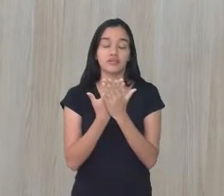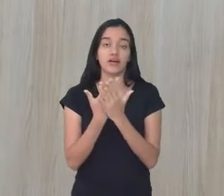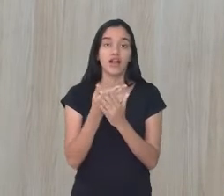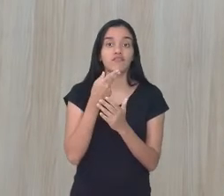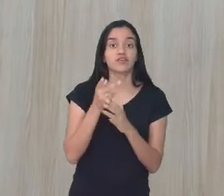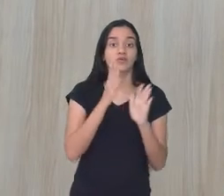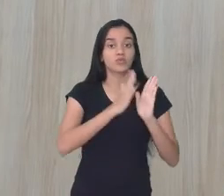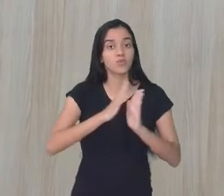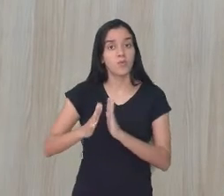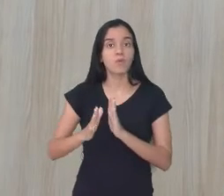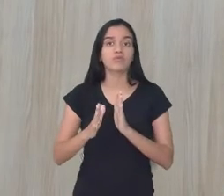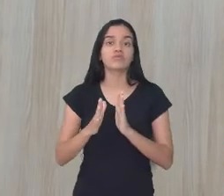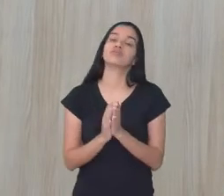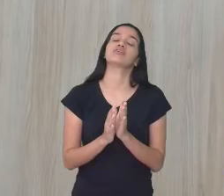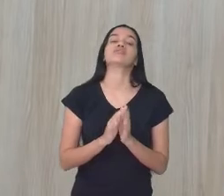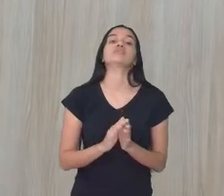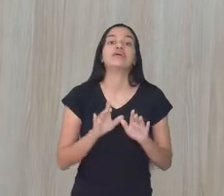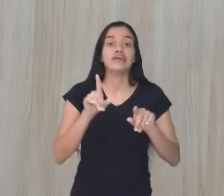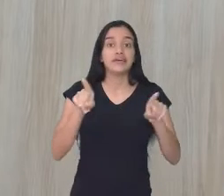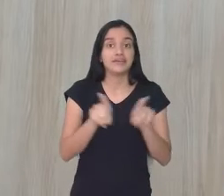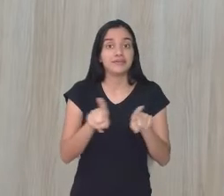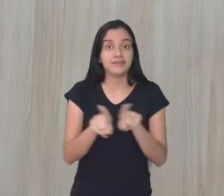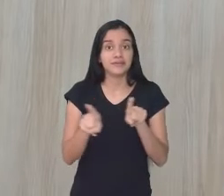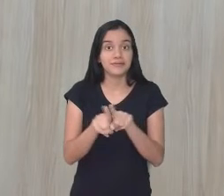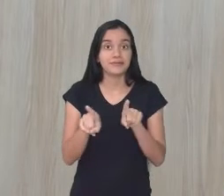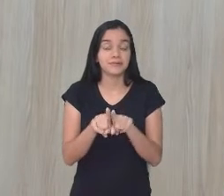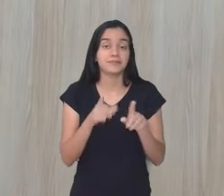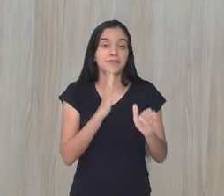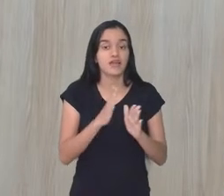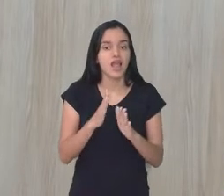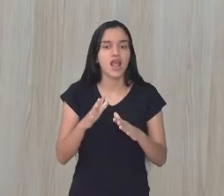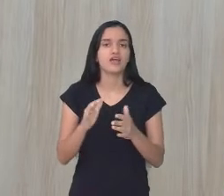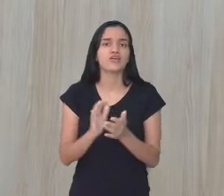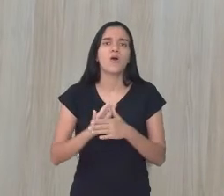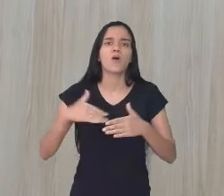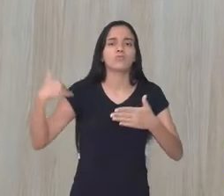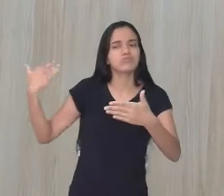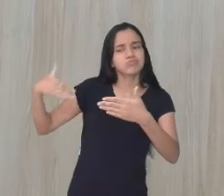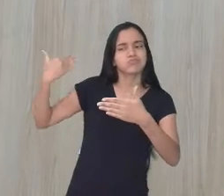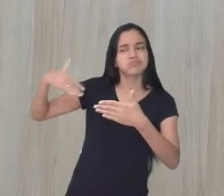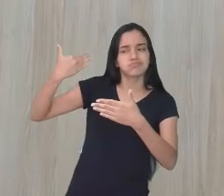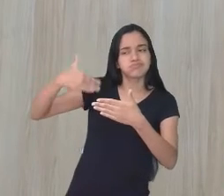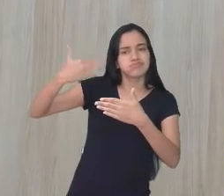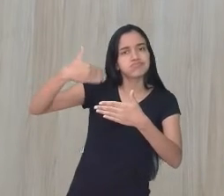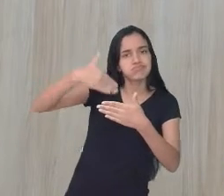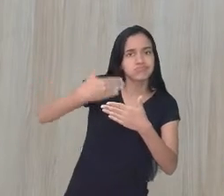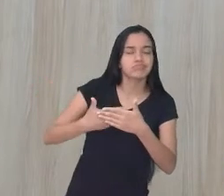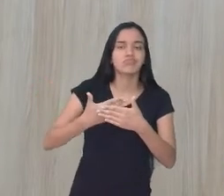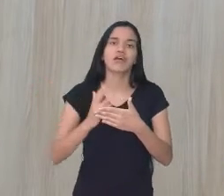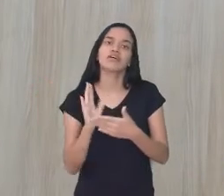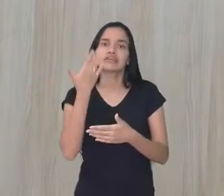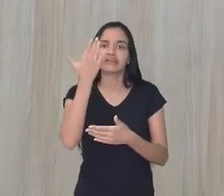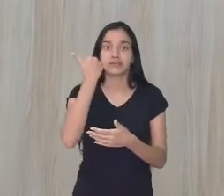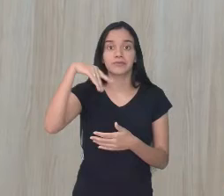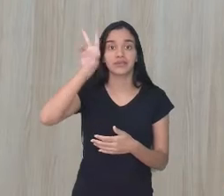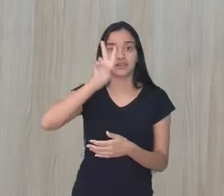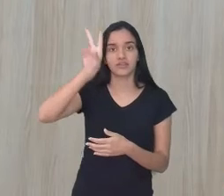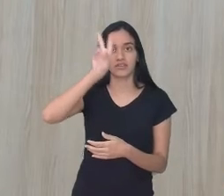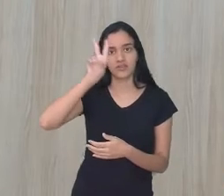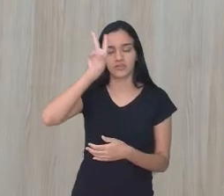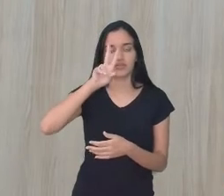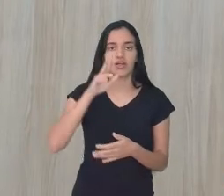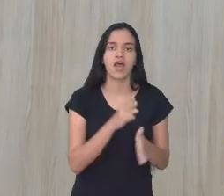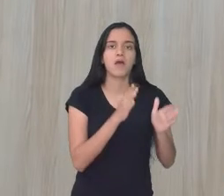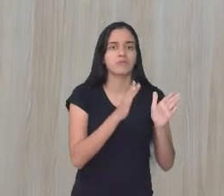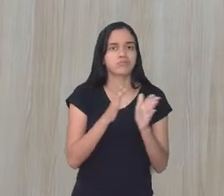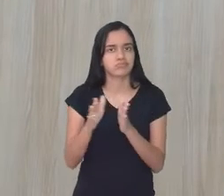o processo de independência, que foi um processo longo ali, né, que não é linear. A gente sabe que a história não trabalha, né,